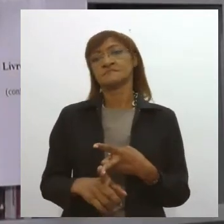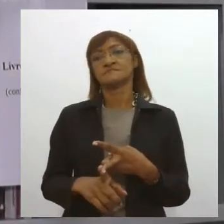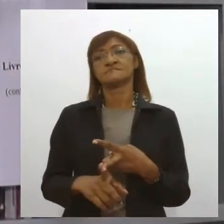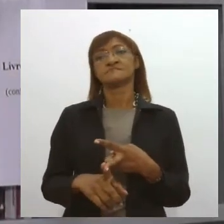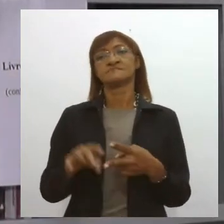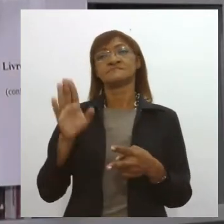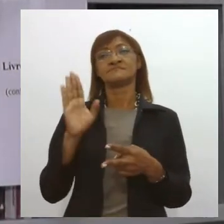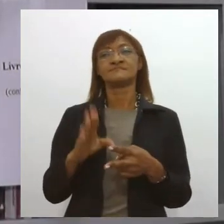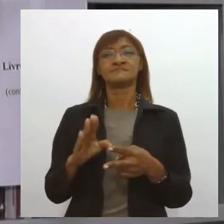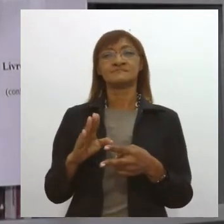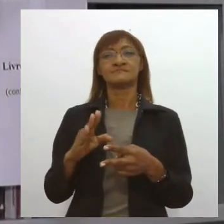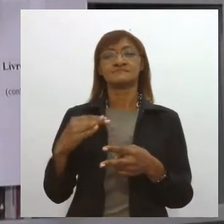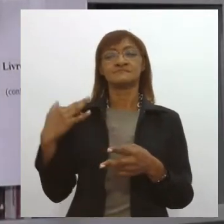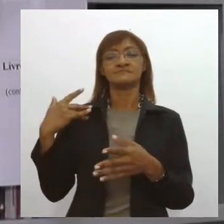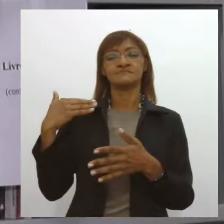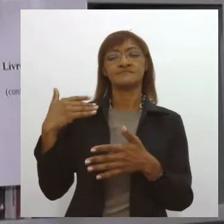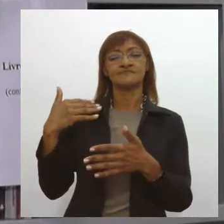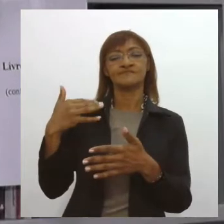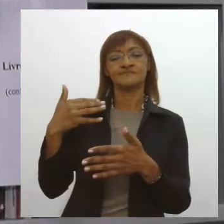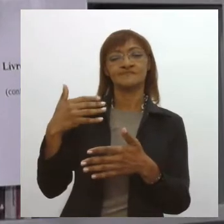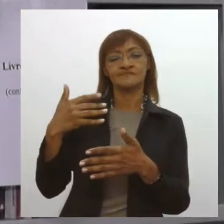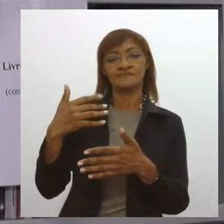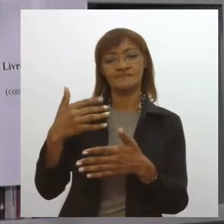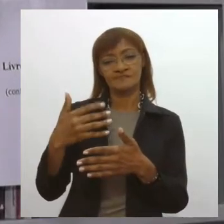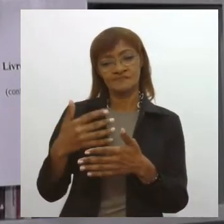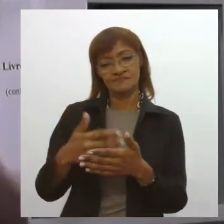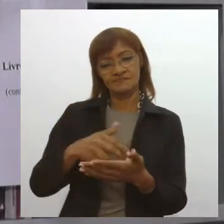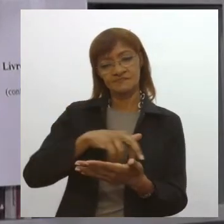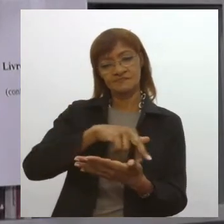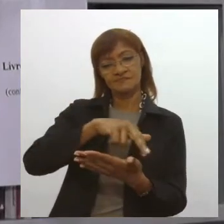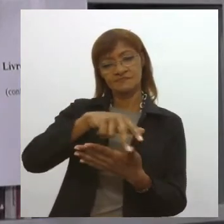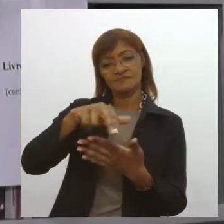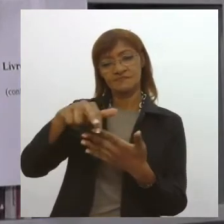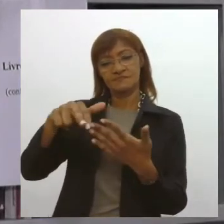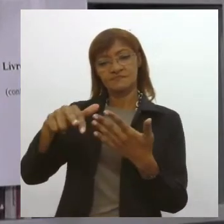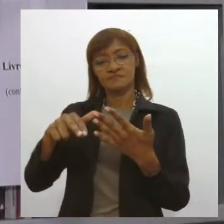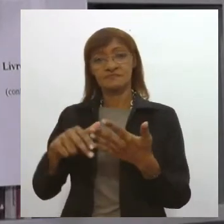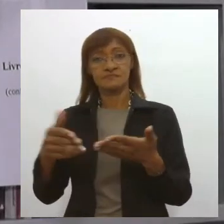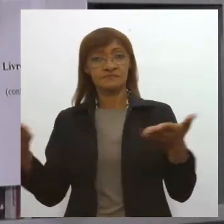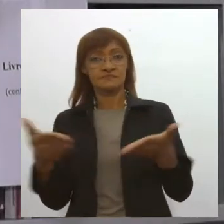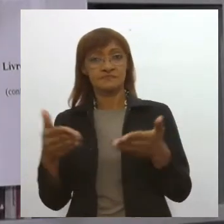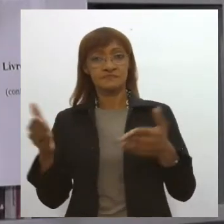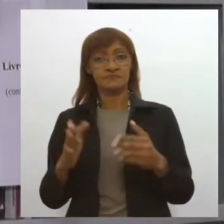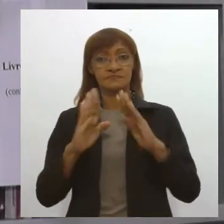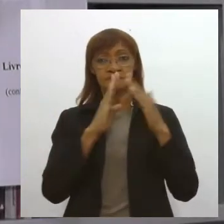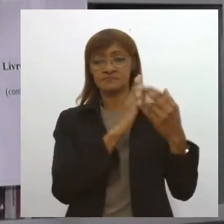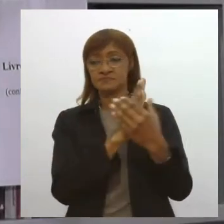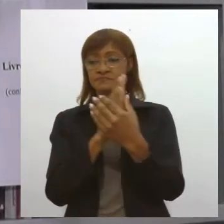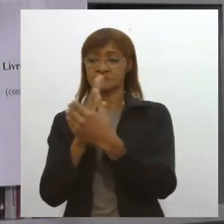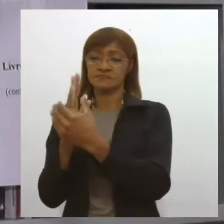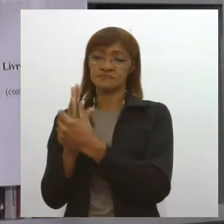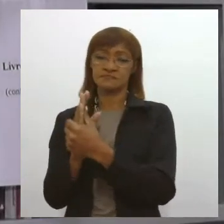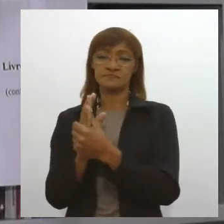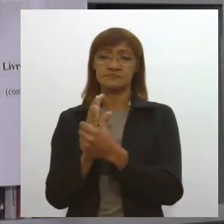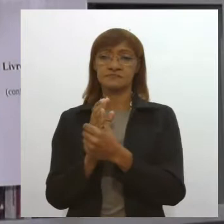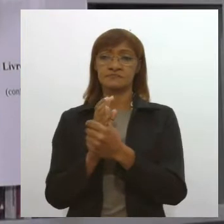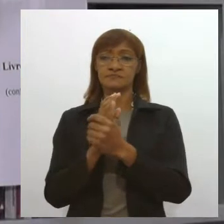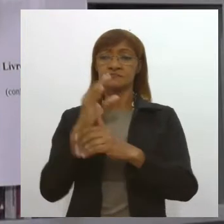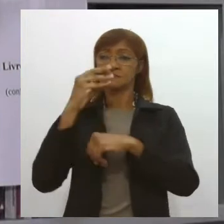Gutenberg, passando por vários outros suportes, que hoje a biblioteca ela trabalha a